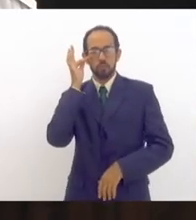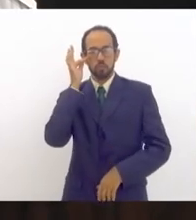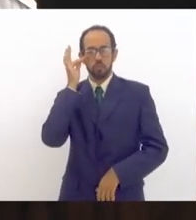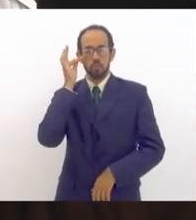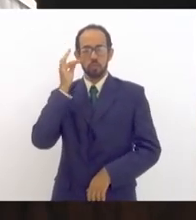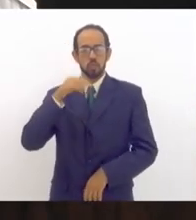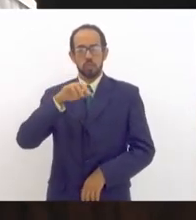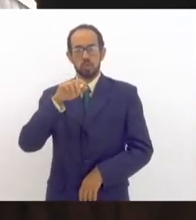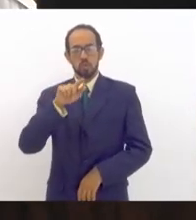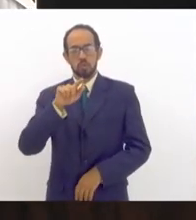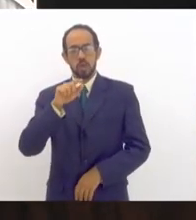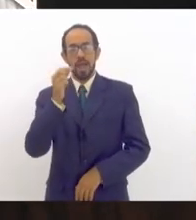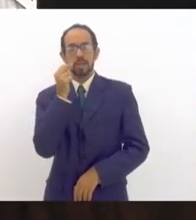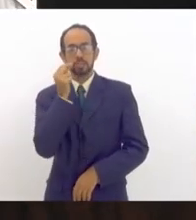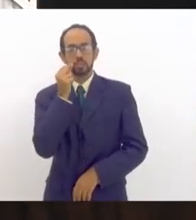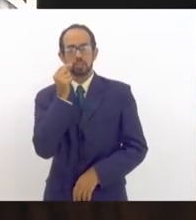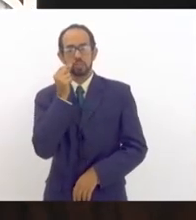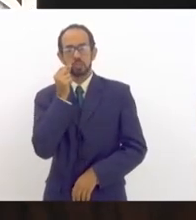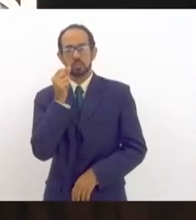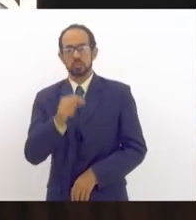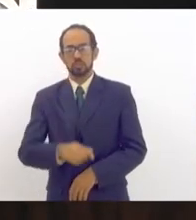Giovani Ratinho